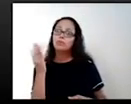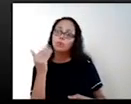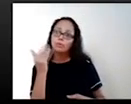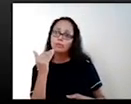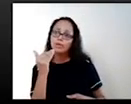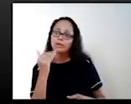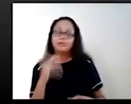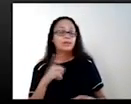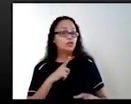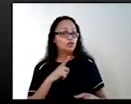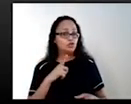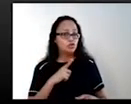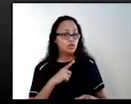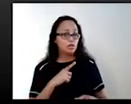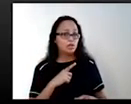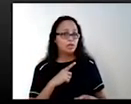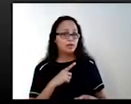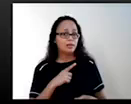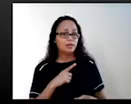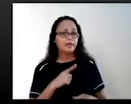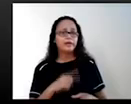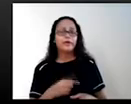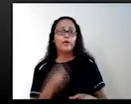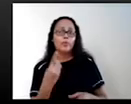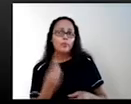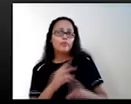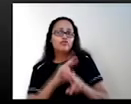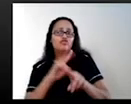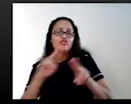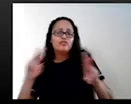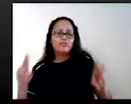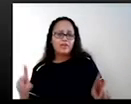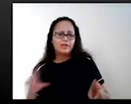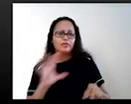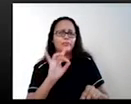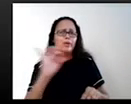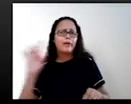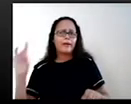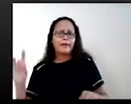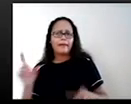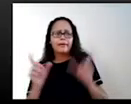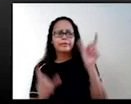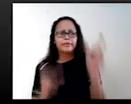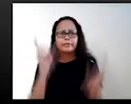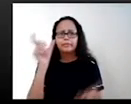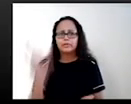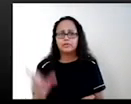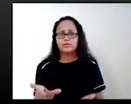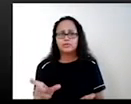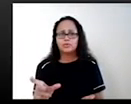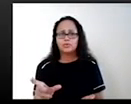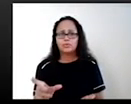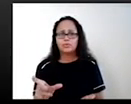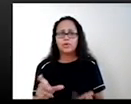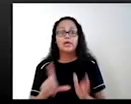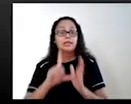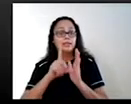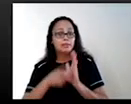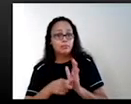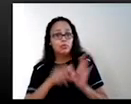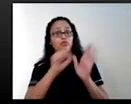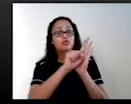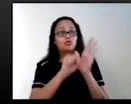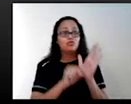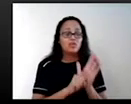tinha uma terminação diferente para cada uma das pessoas. E com o passar dos séculos, eles simplificaram isso. Então, hoje só tem